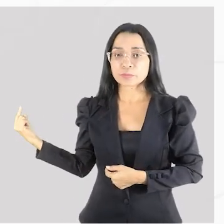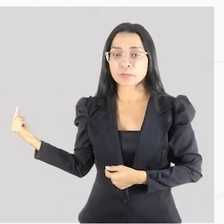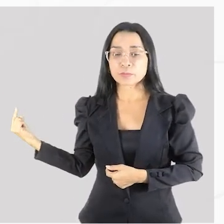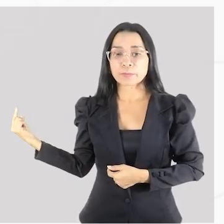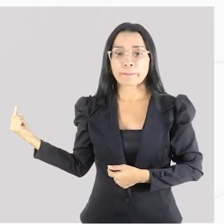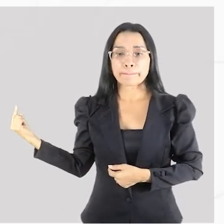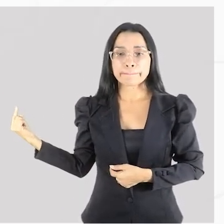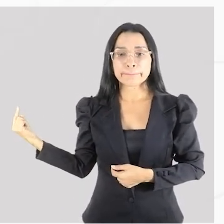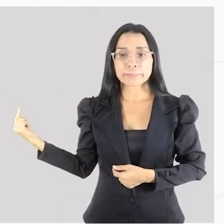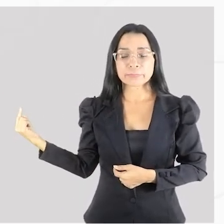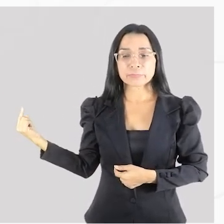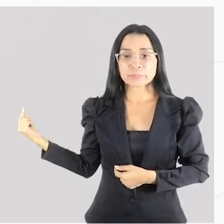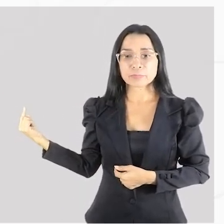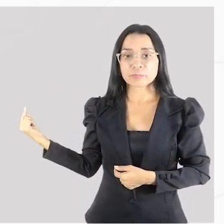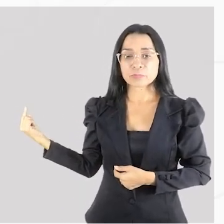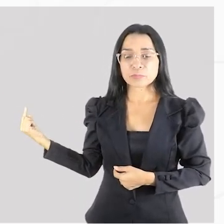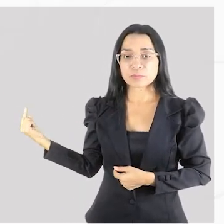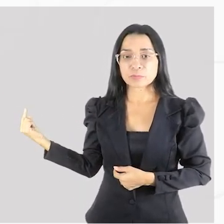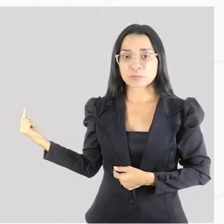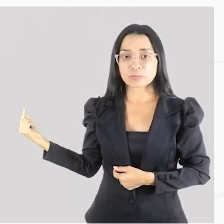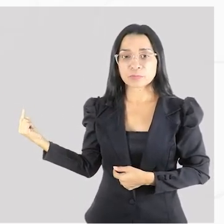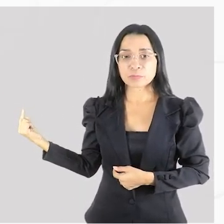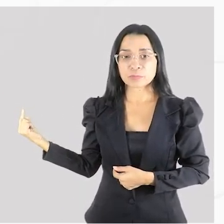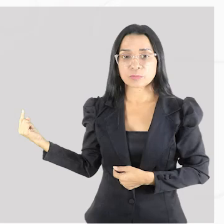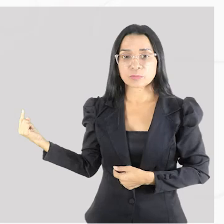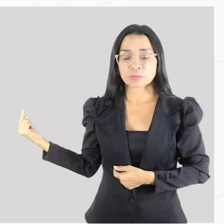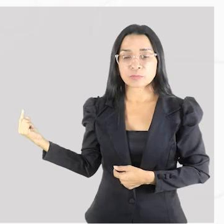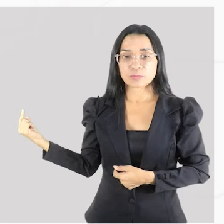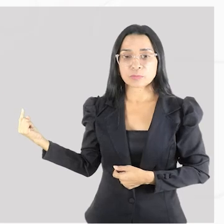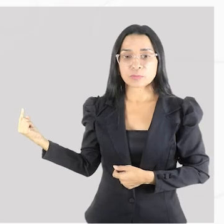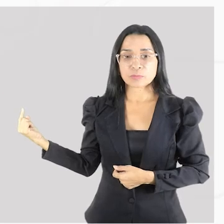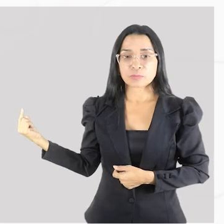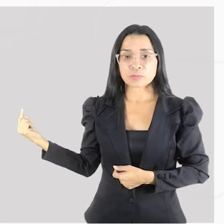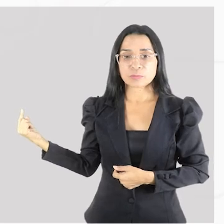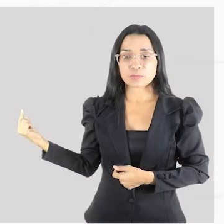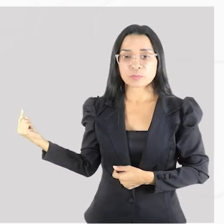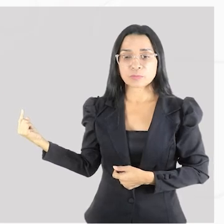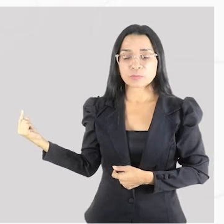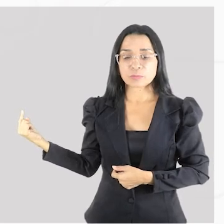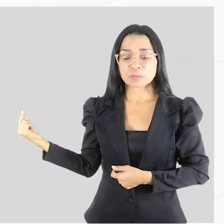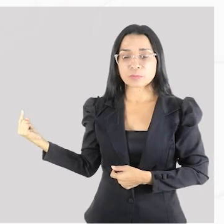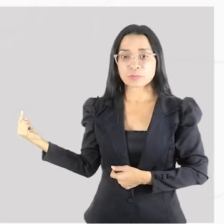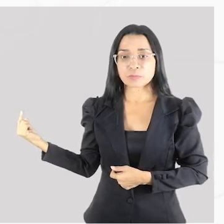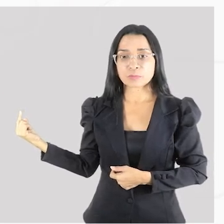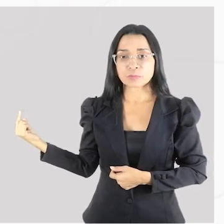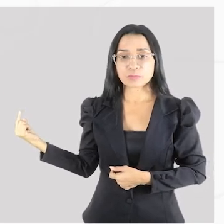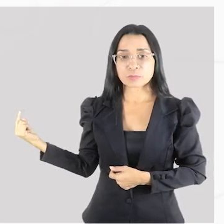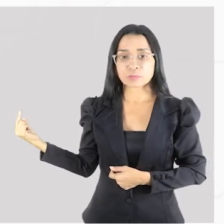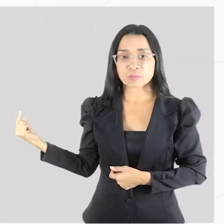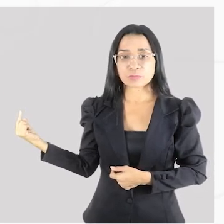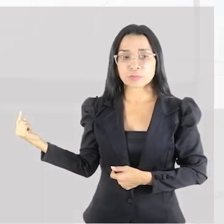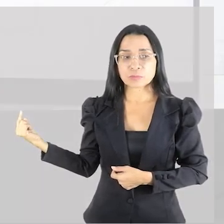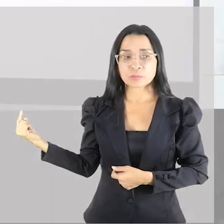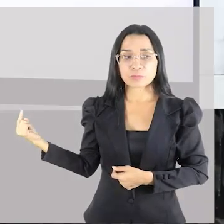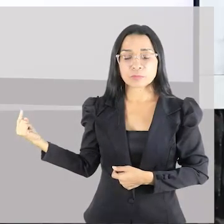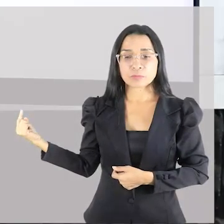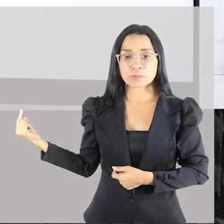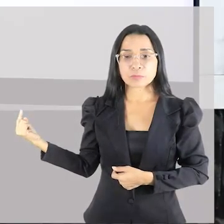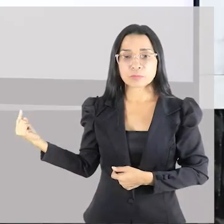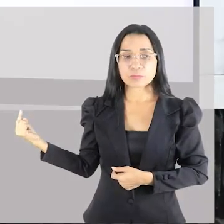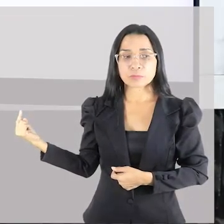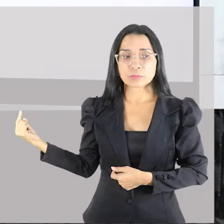do Estado, sob o comando do imperador, padroado. Então, preservou o poder nas mãos do monarca e garantiu os interesses